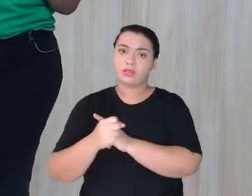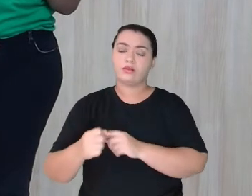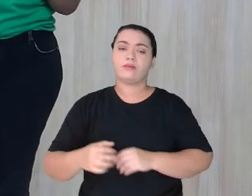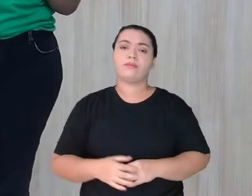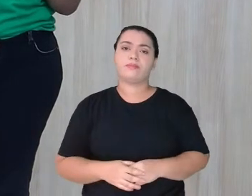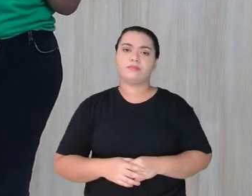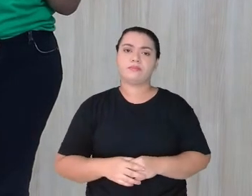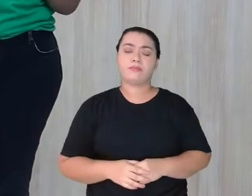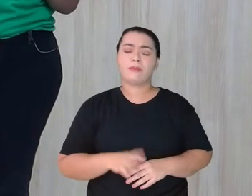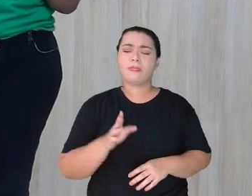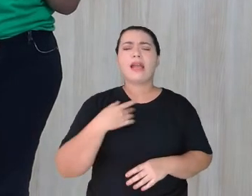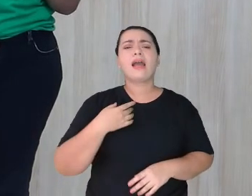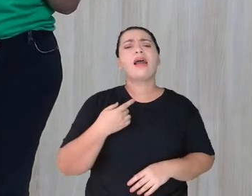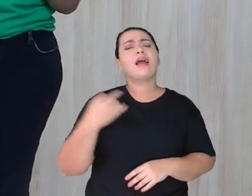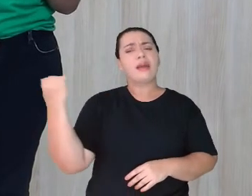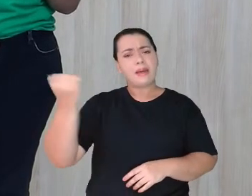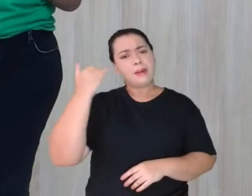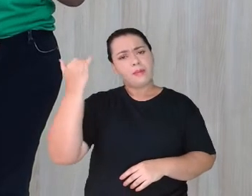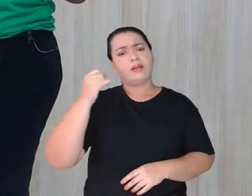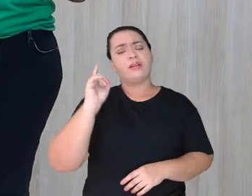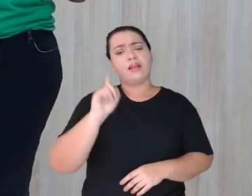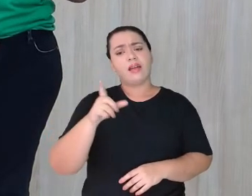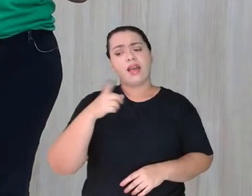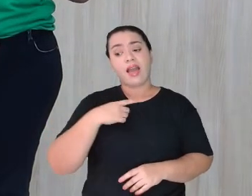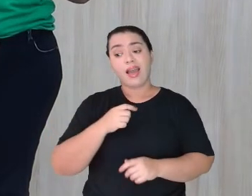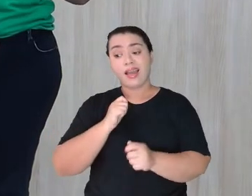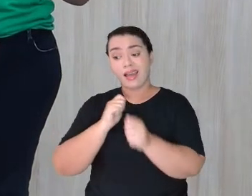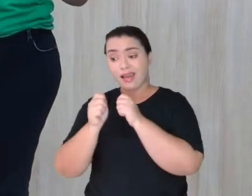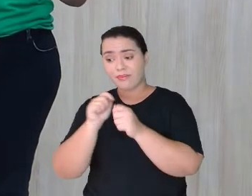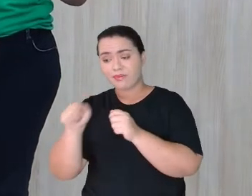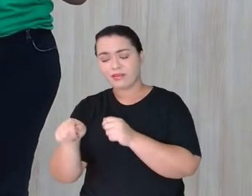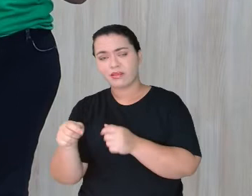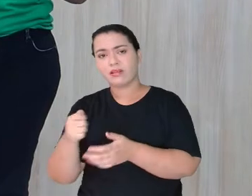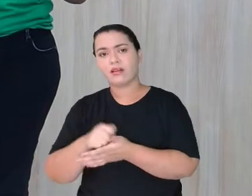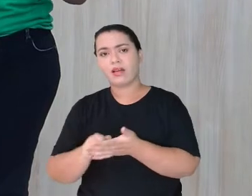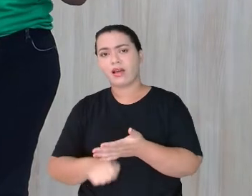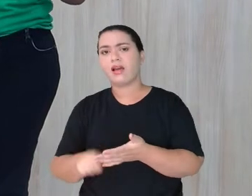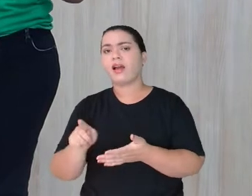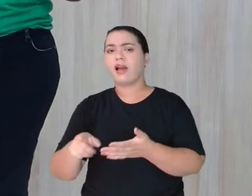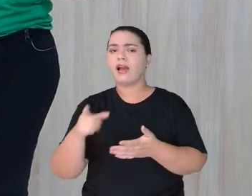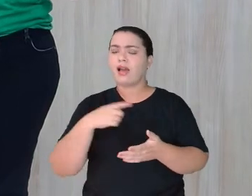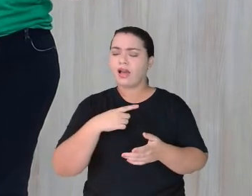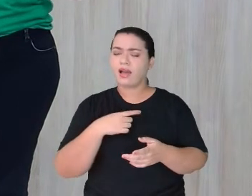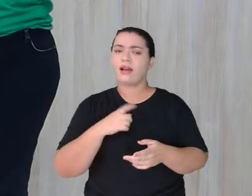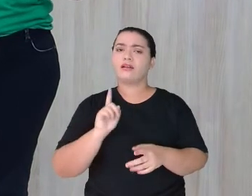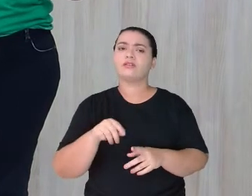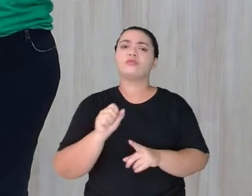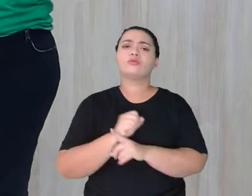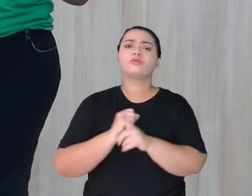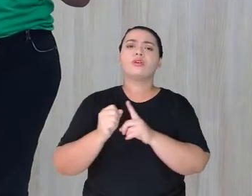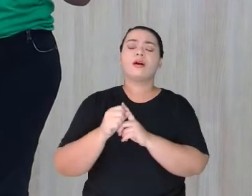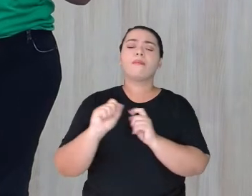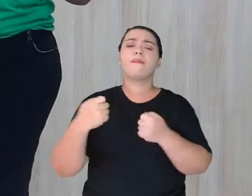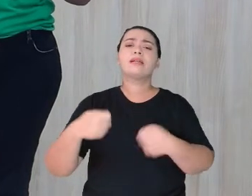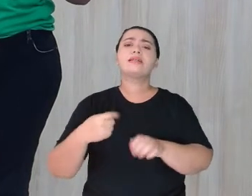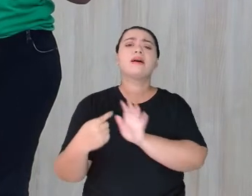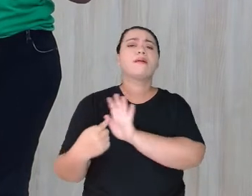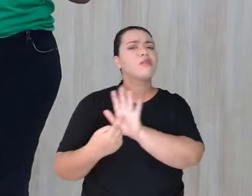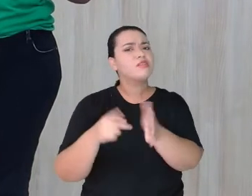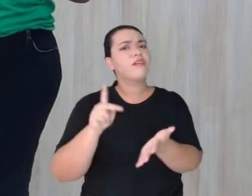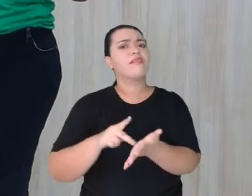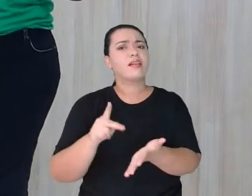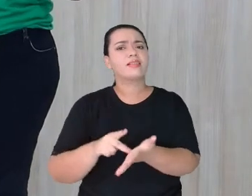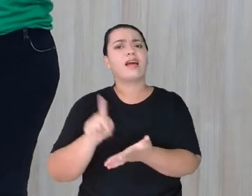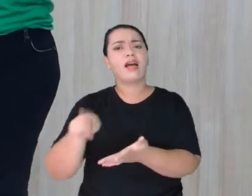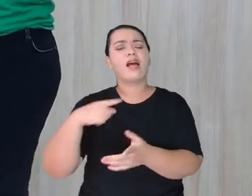esse cunho político-social, né? Que vão mexer em feridas da sociedade para que a verdade venha à tona.